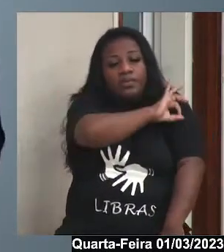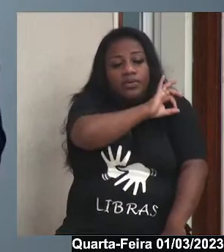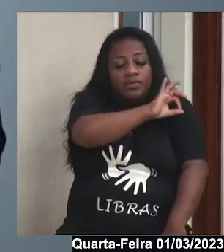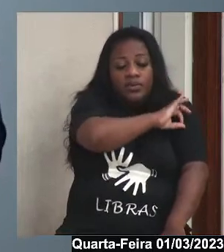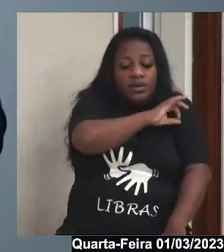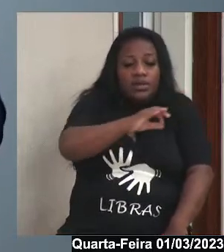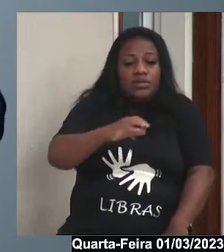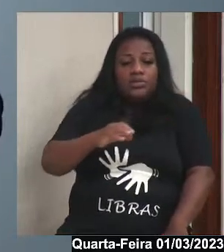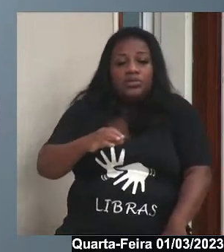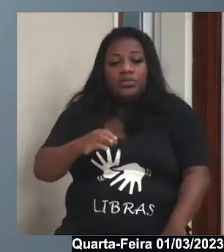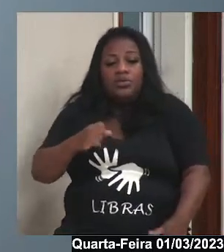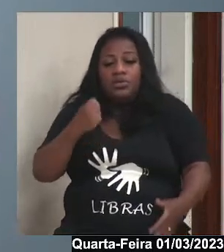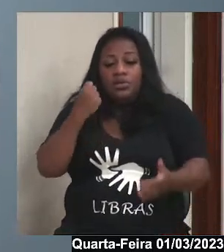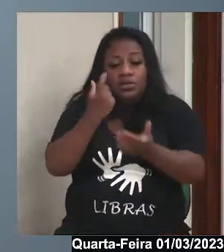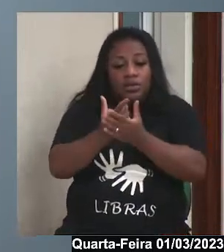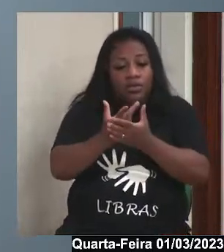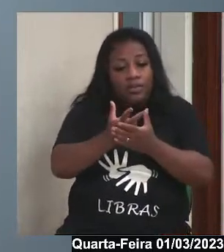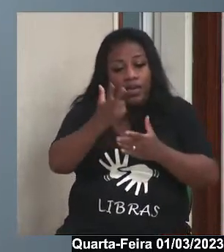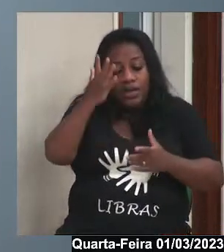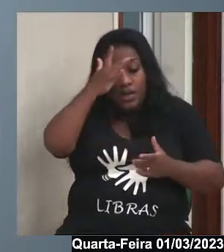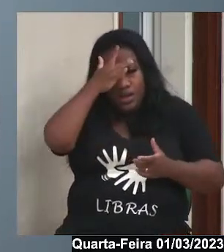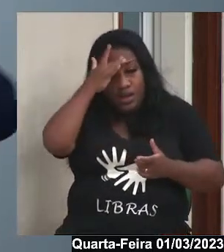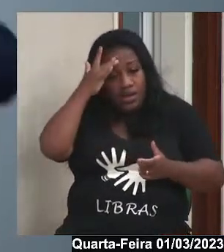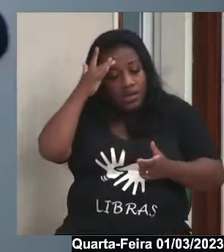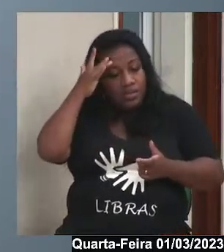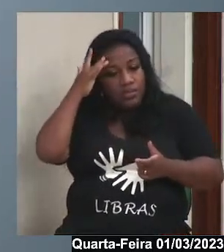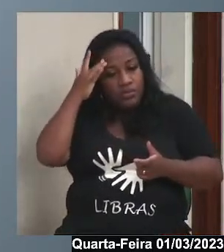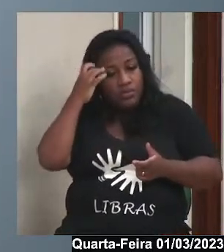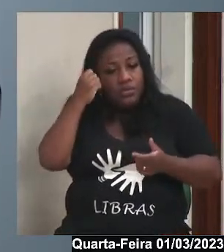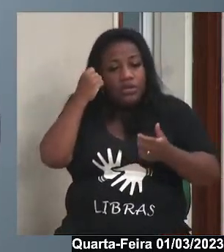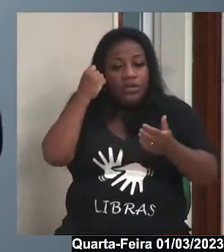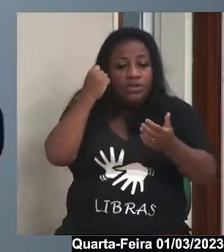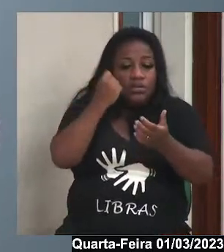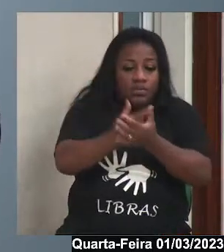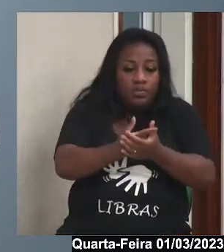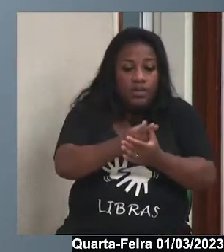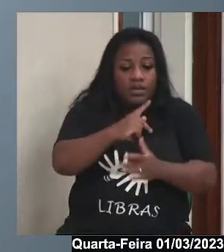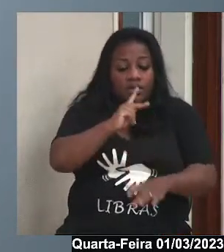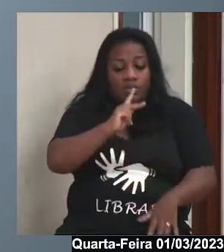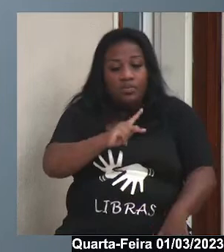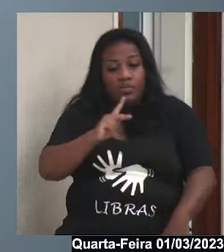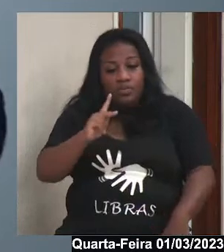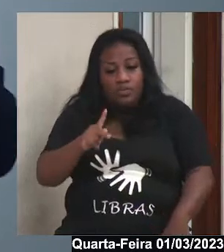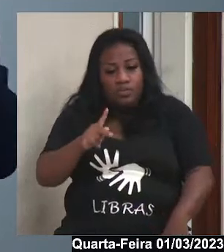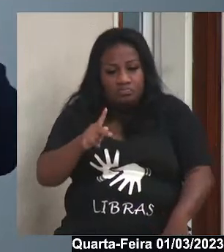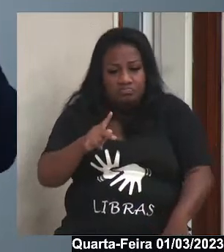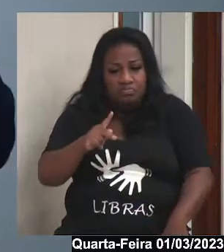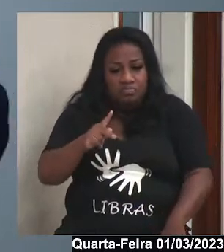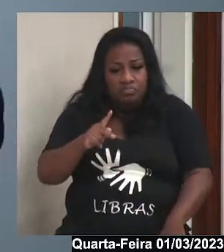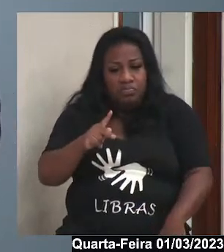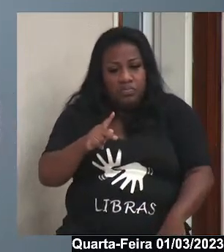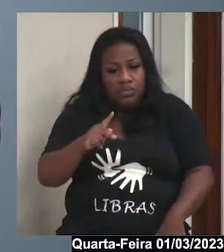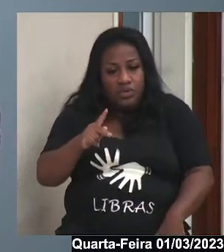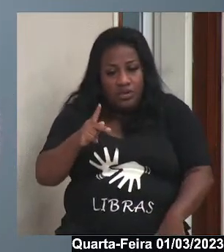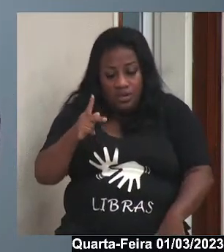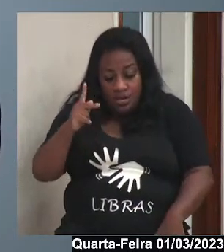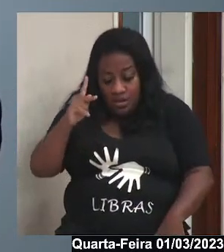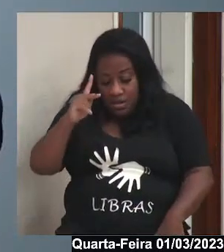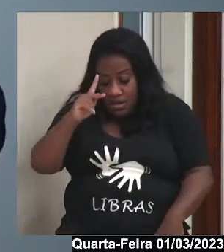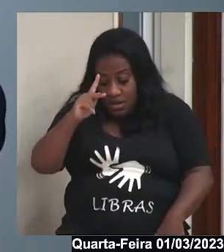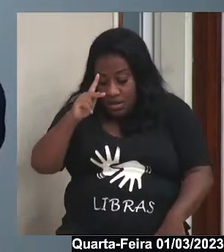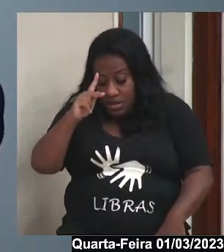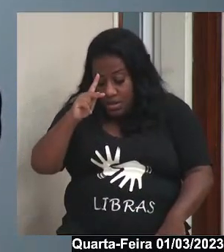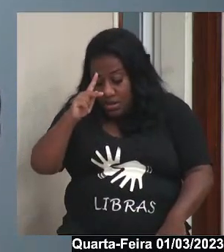continua na gestão da cidade. E se ele não paga a empresa da saúde, não paga os professores, não paga a empresa de transporte escolar, que eu